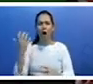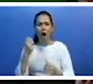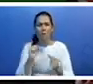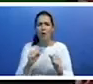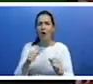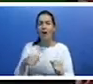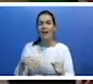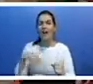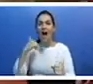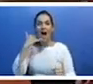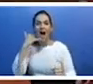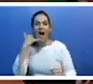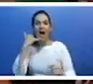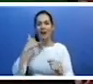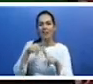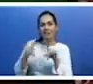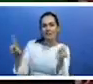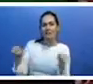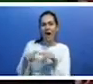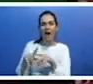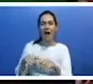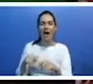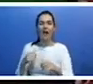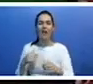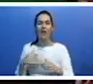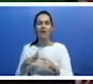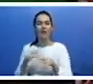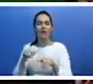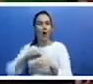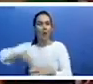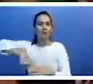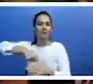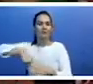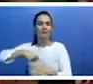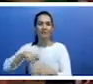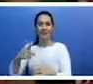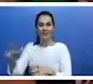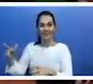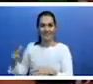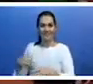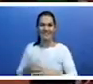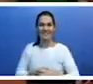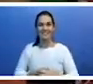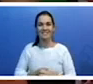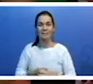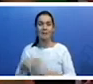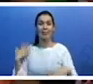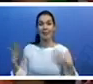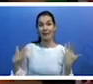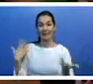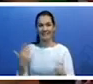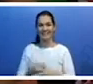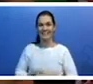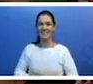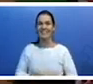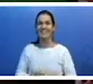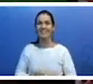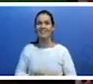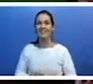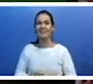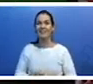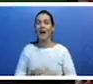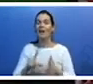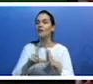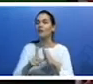com a pessoa indo para a sala, para o quarto, né, para os outros cômodos. Aí a grande revolução, crianças,